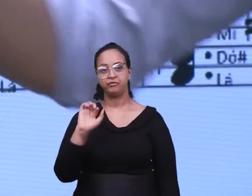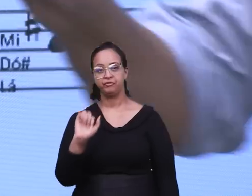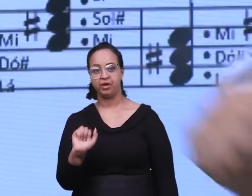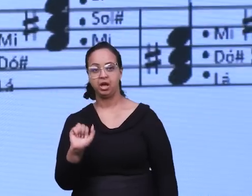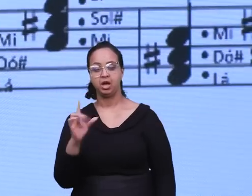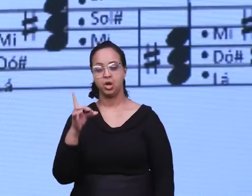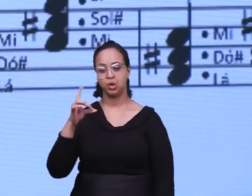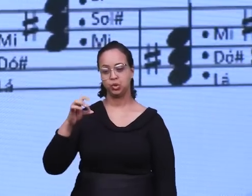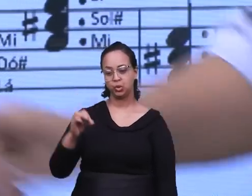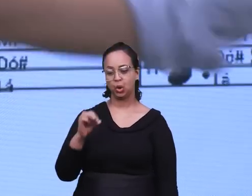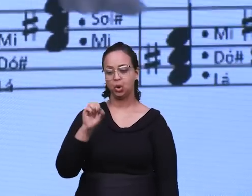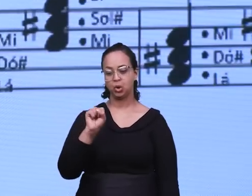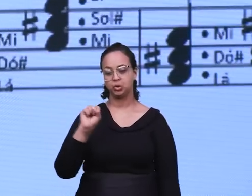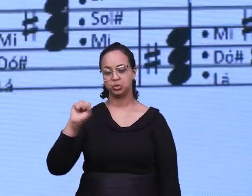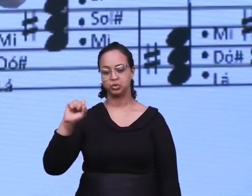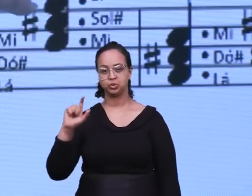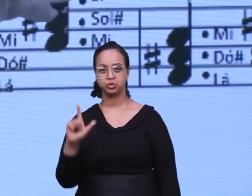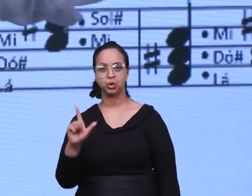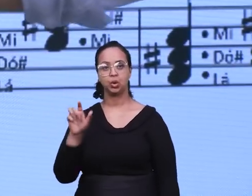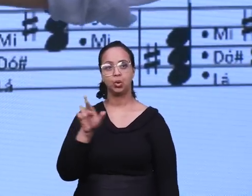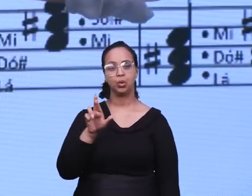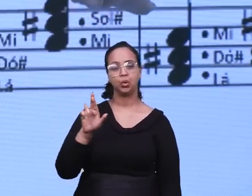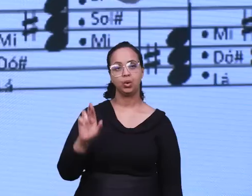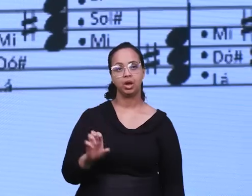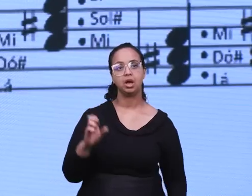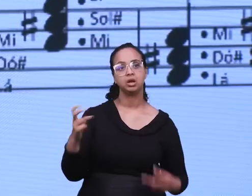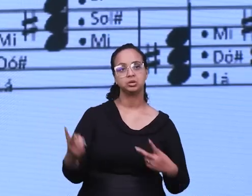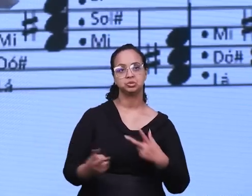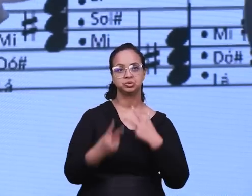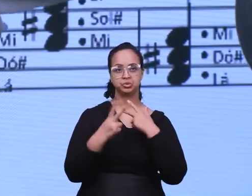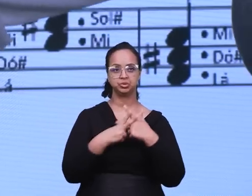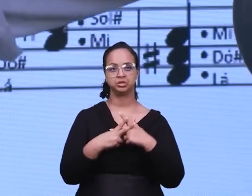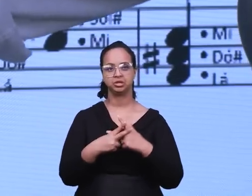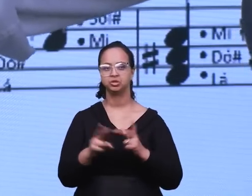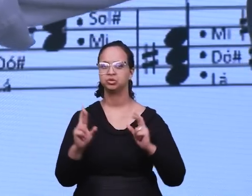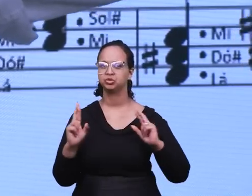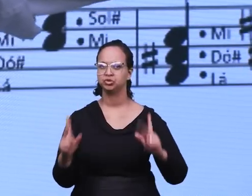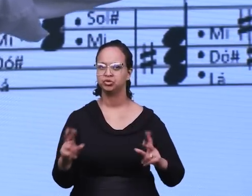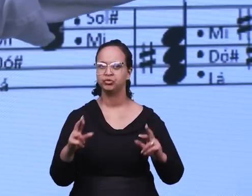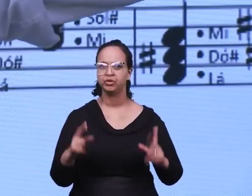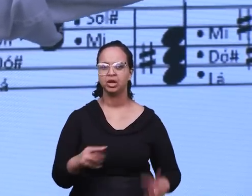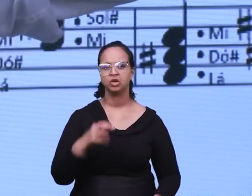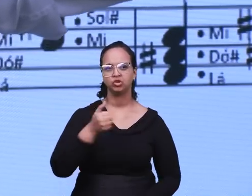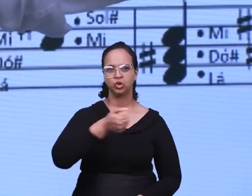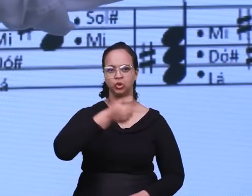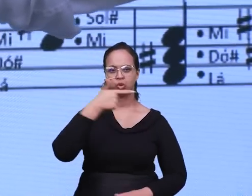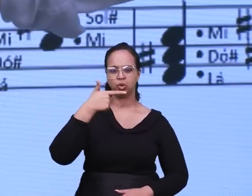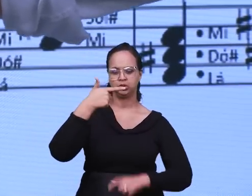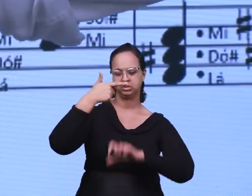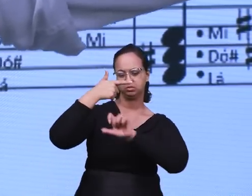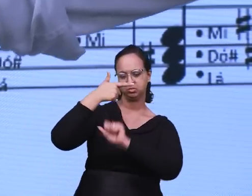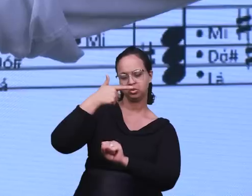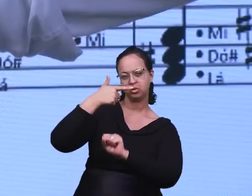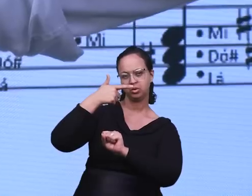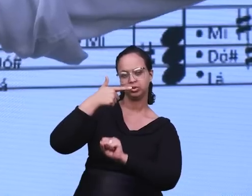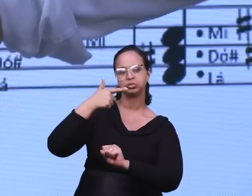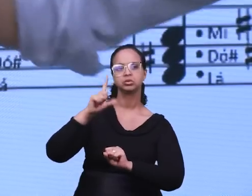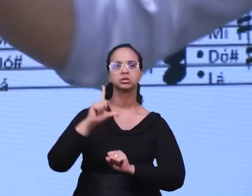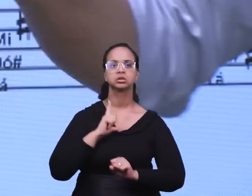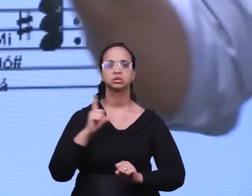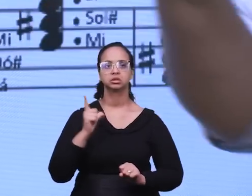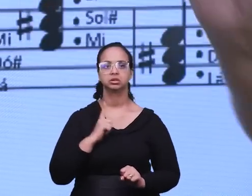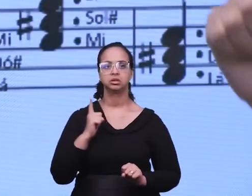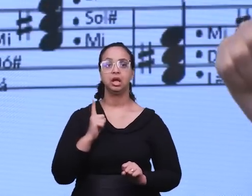Ré sustenido. Observe, um compasso diferente, 12/8. Este compasso é